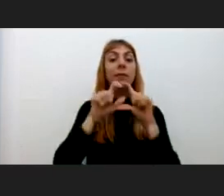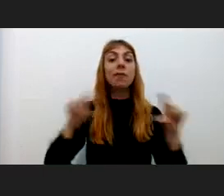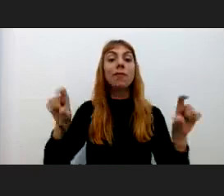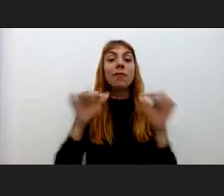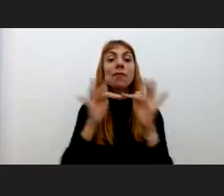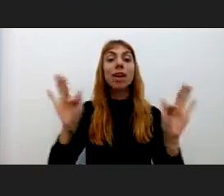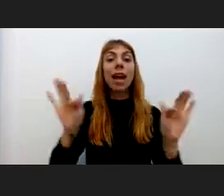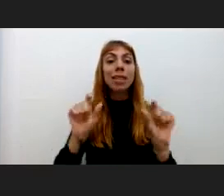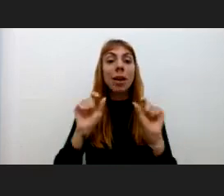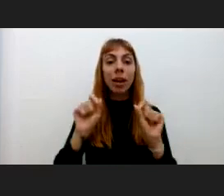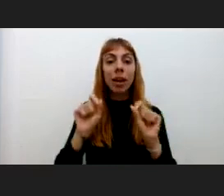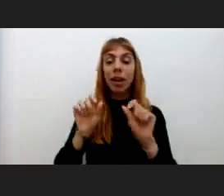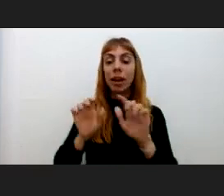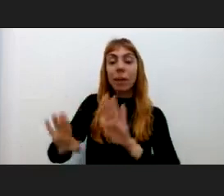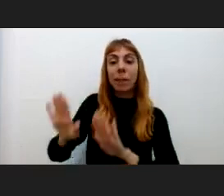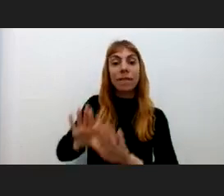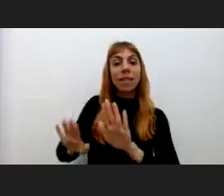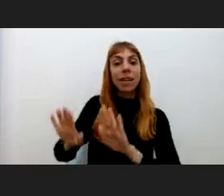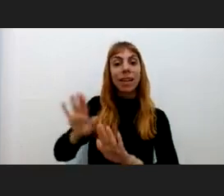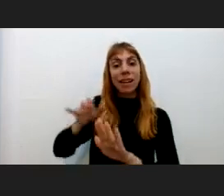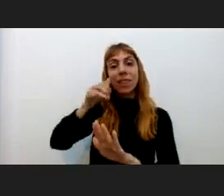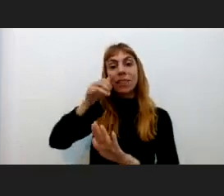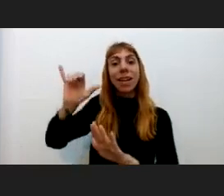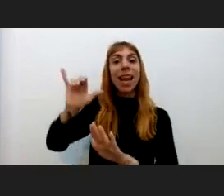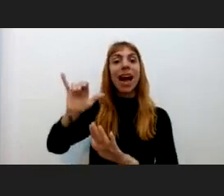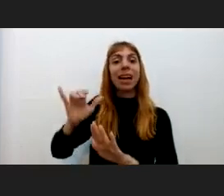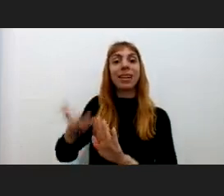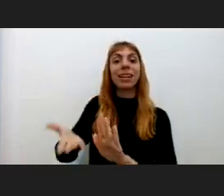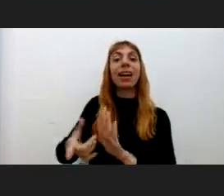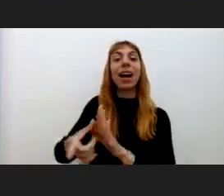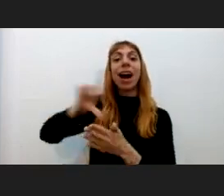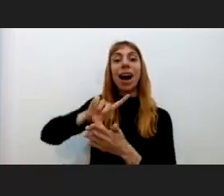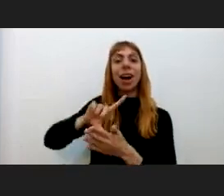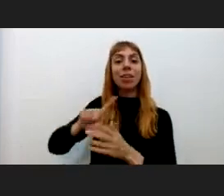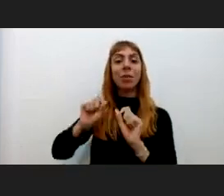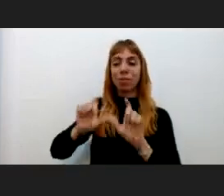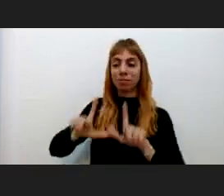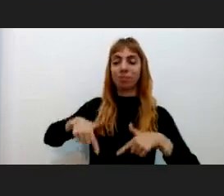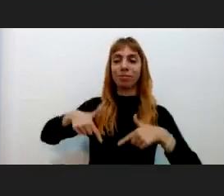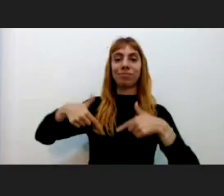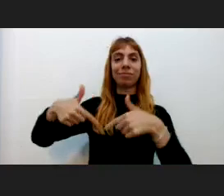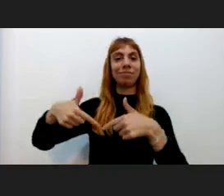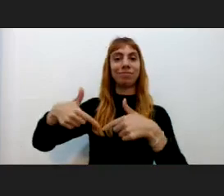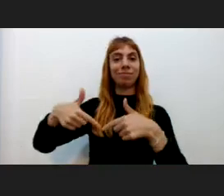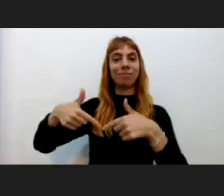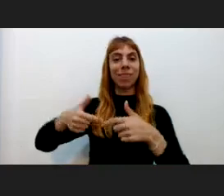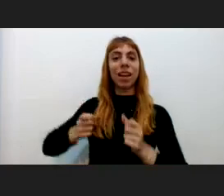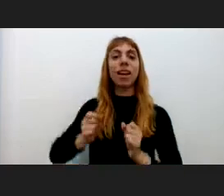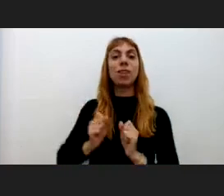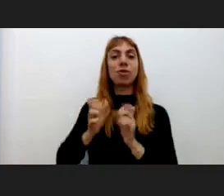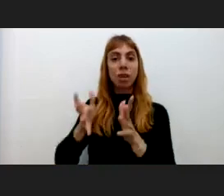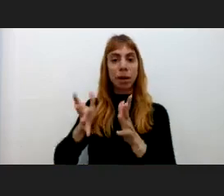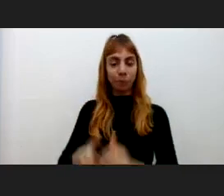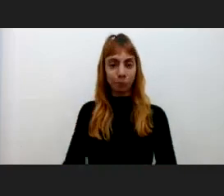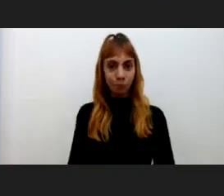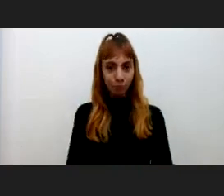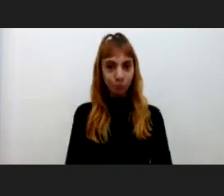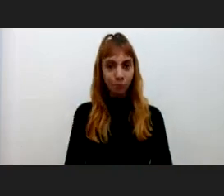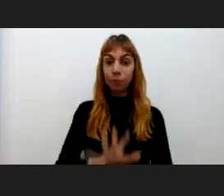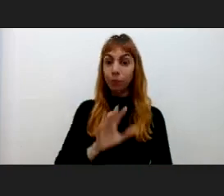cedo. Eu trabalhei muitos anos em emergências hospitalares e